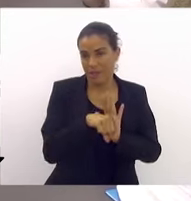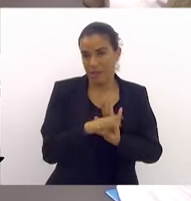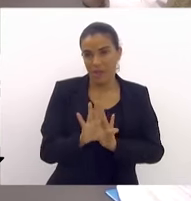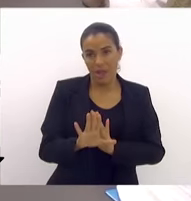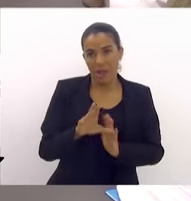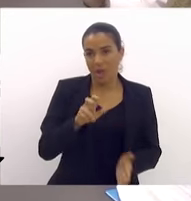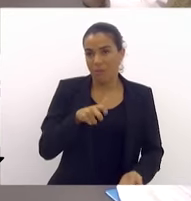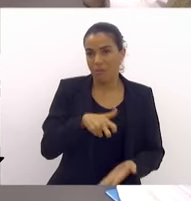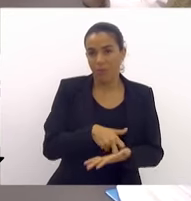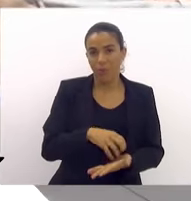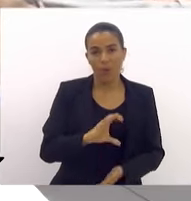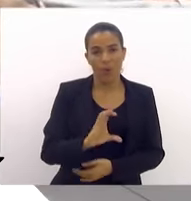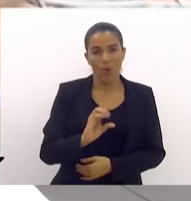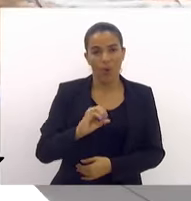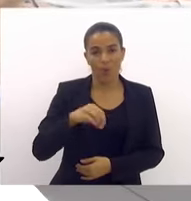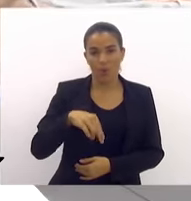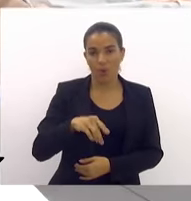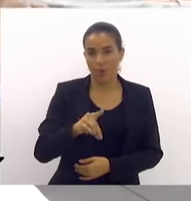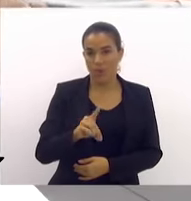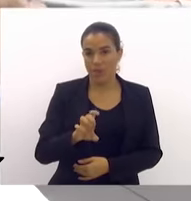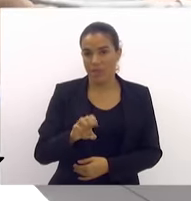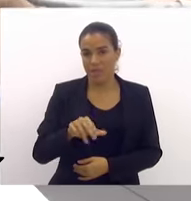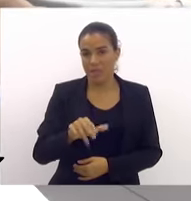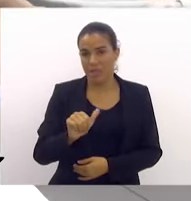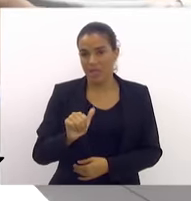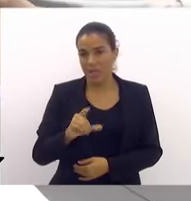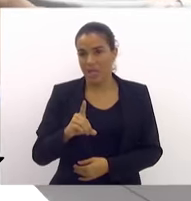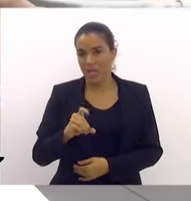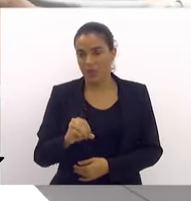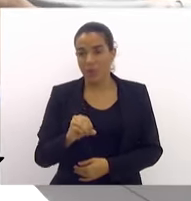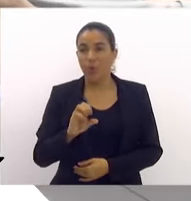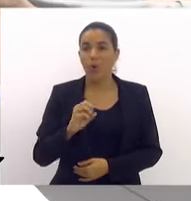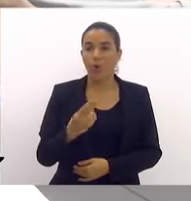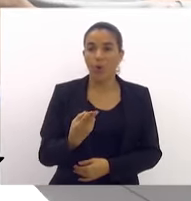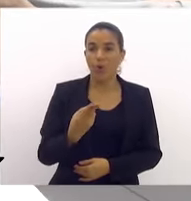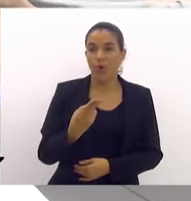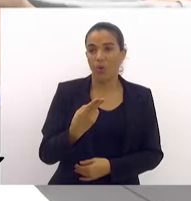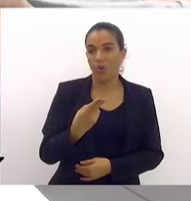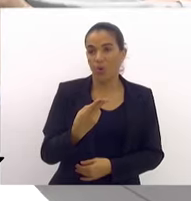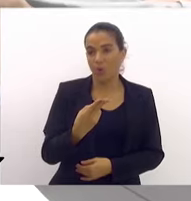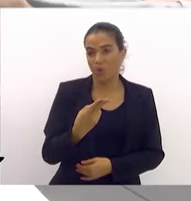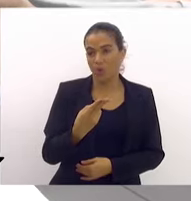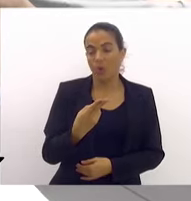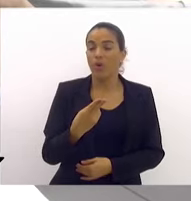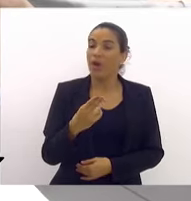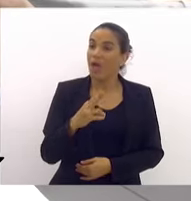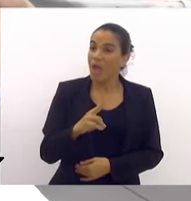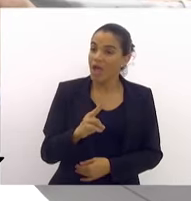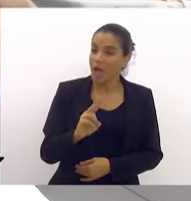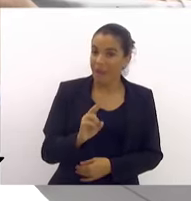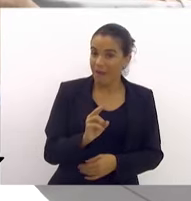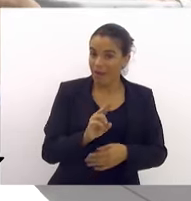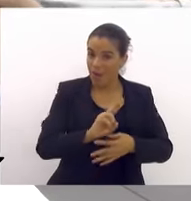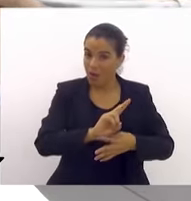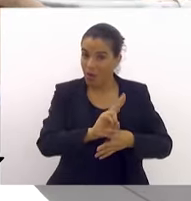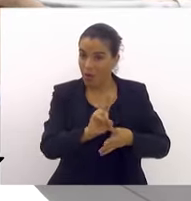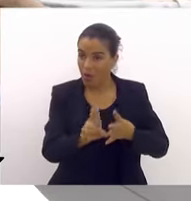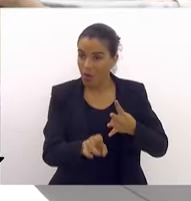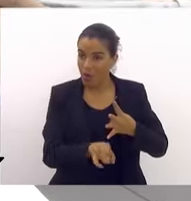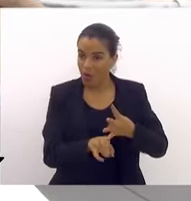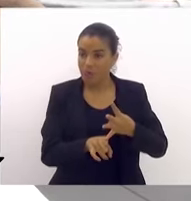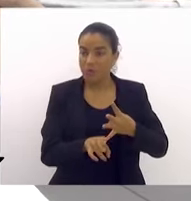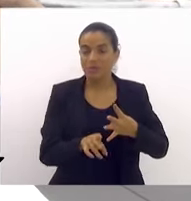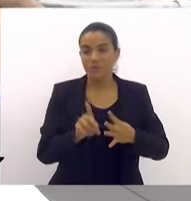Condenados. Não pode ter condenado, transitado em julgado. Mas aí deixa claro que são os diretores. Aí tiraria aquele